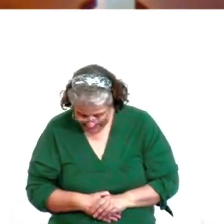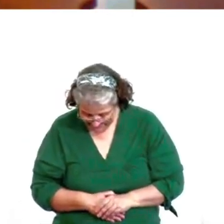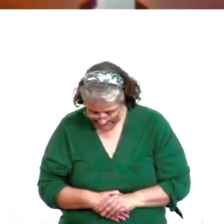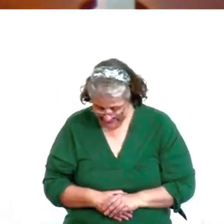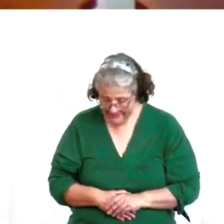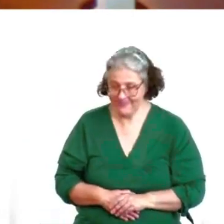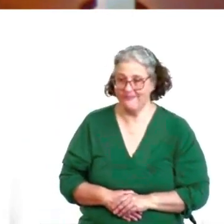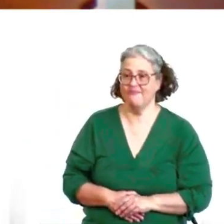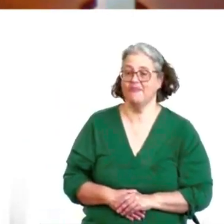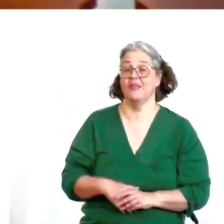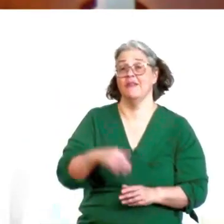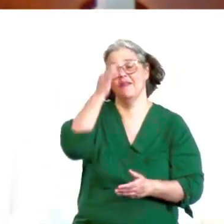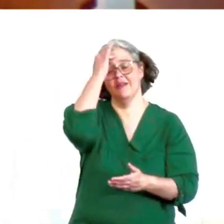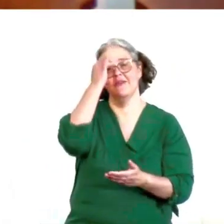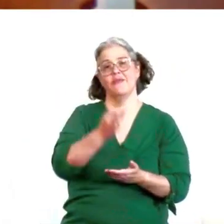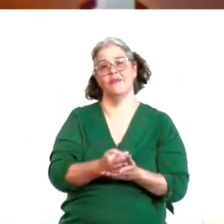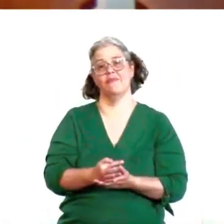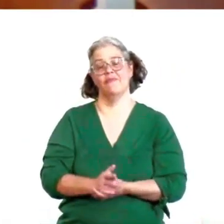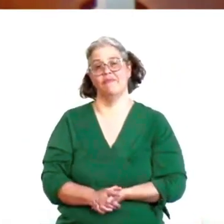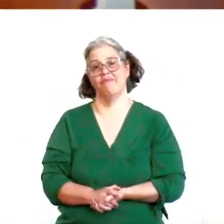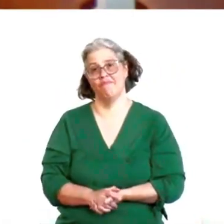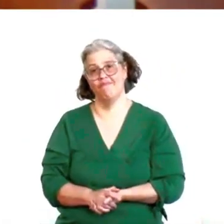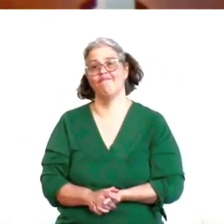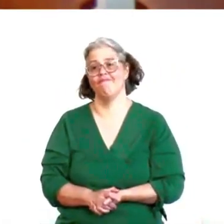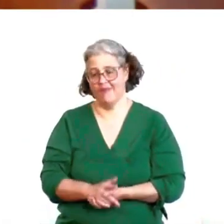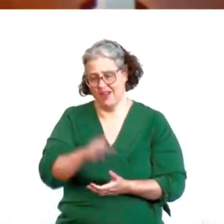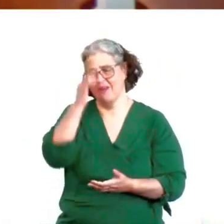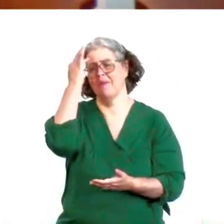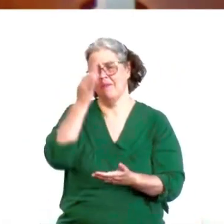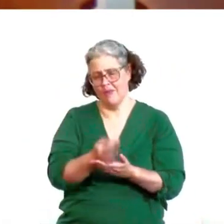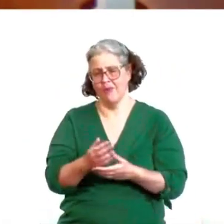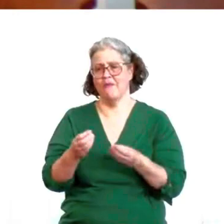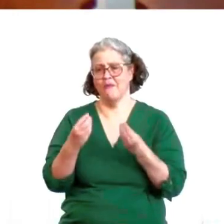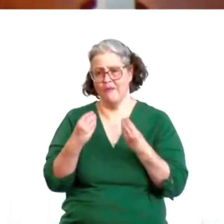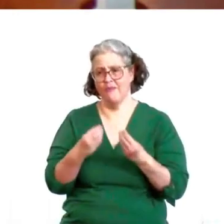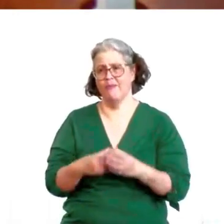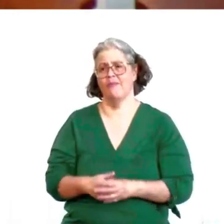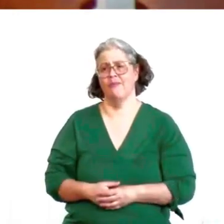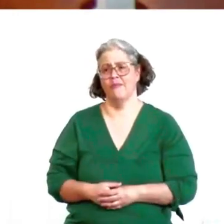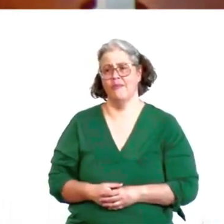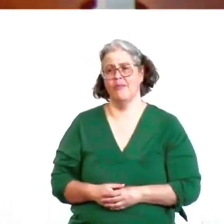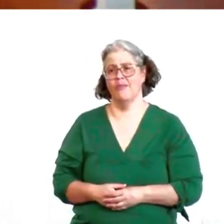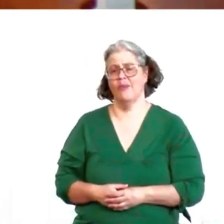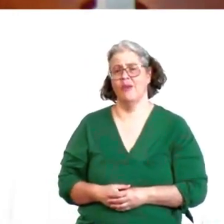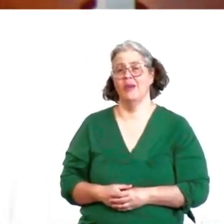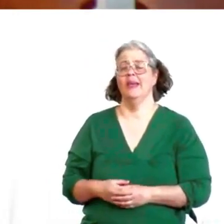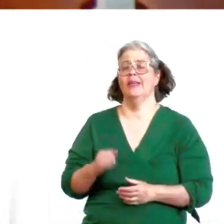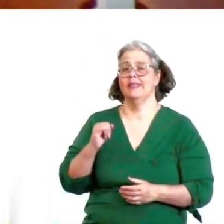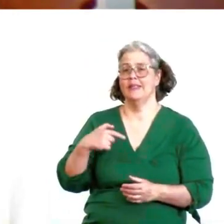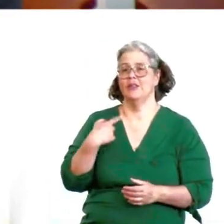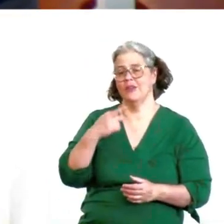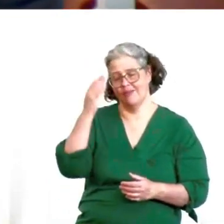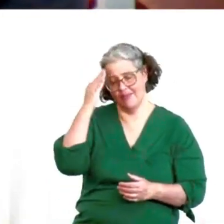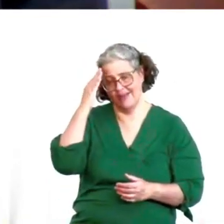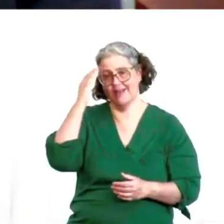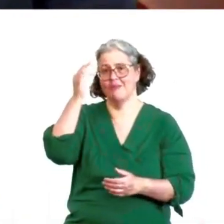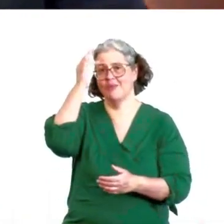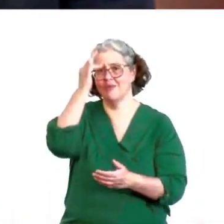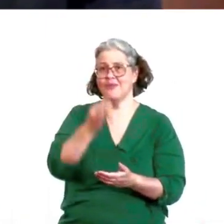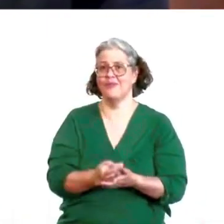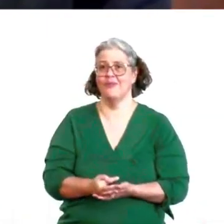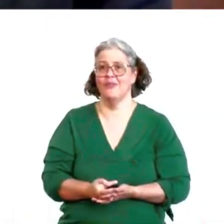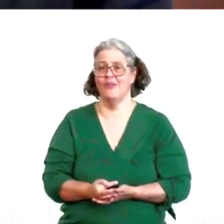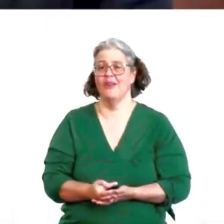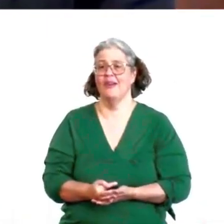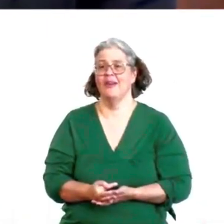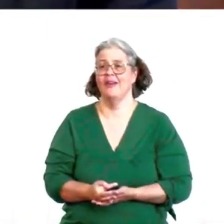Que fé é essa? Que fé é essa? Por isso é importante nós pensarmos um pouco sobre fé, porque fé,